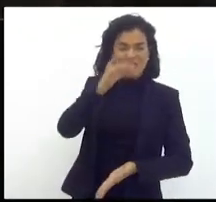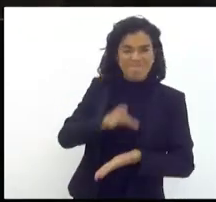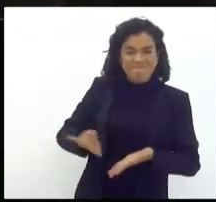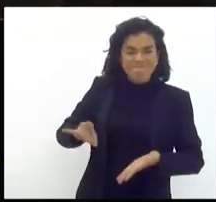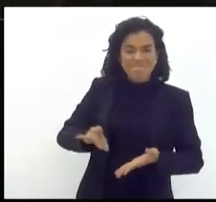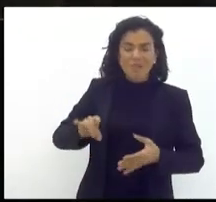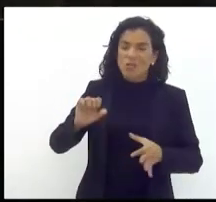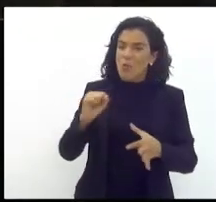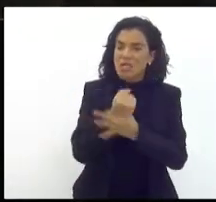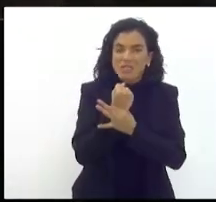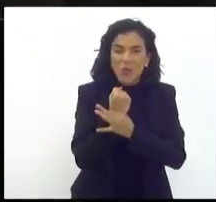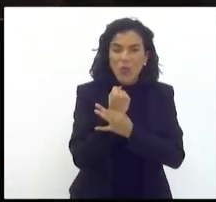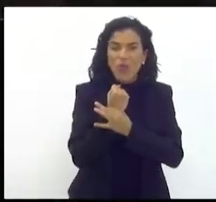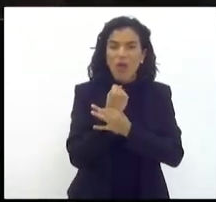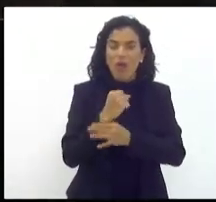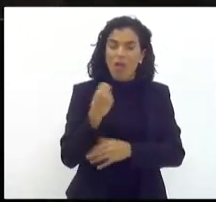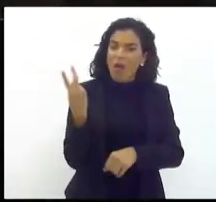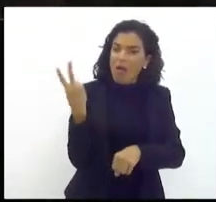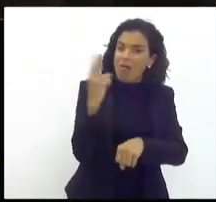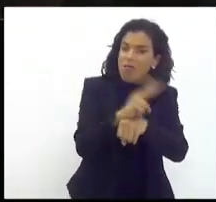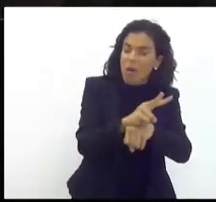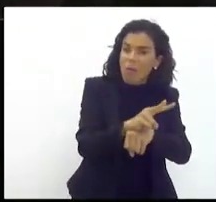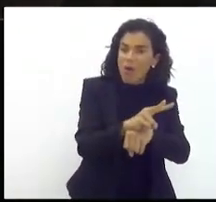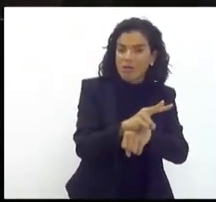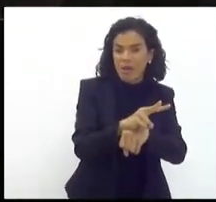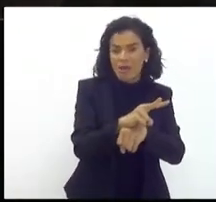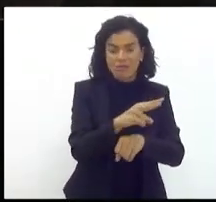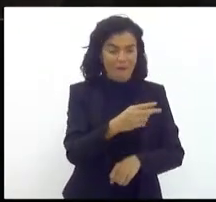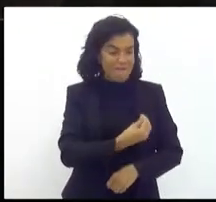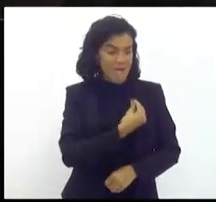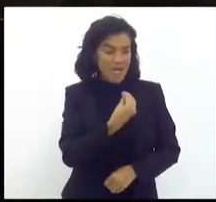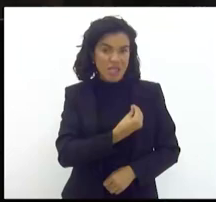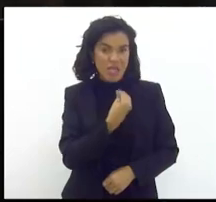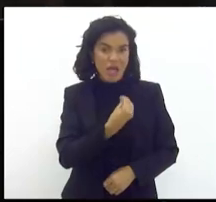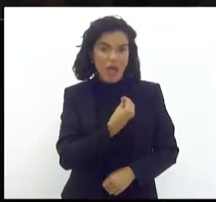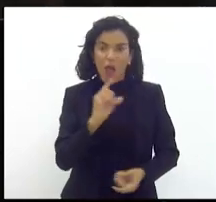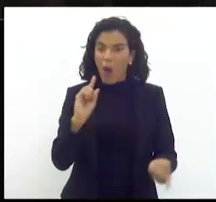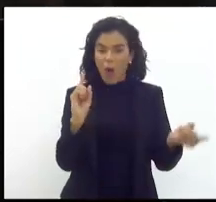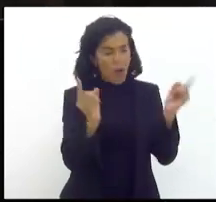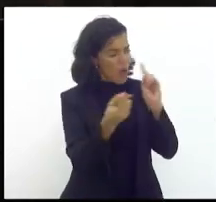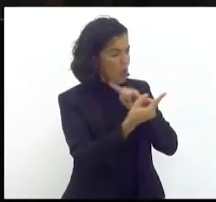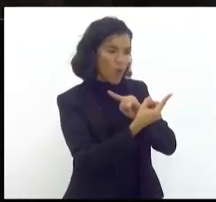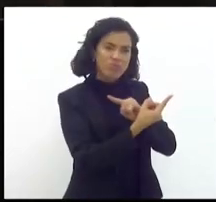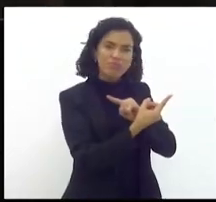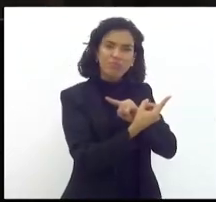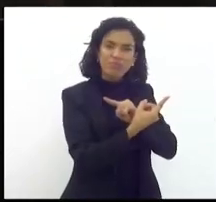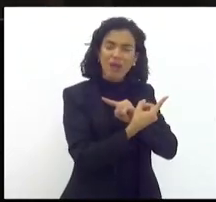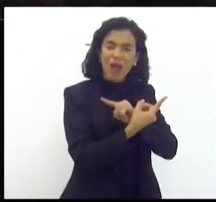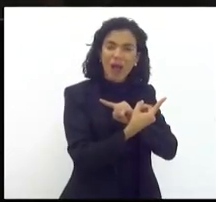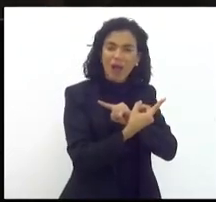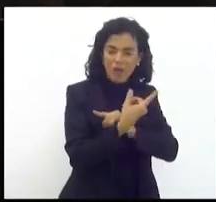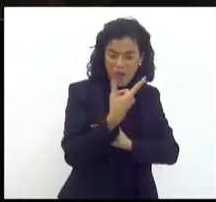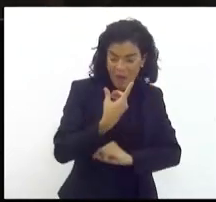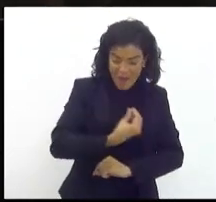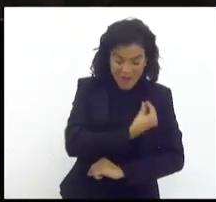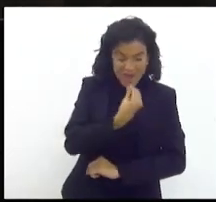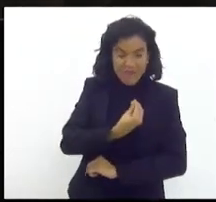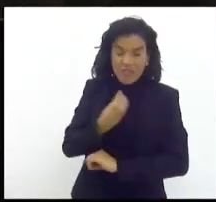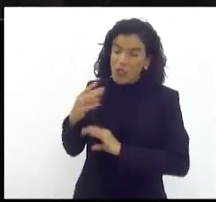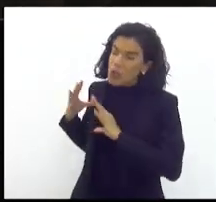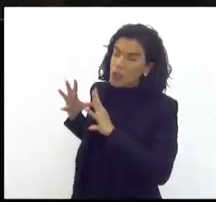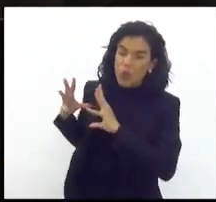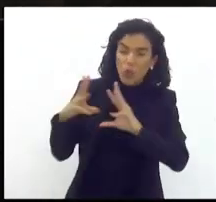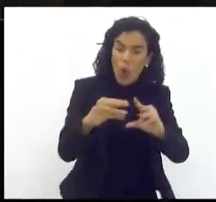uma segurança pública que não assegura o direito à vida que pelo contrário vulnerabiliza a vida de todos